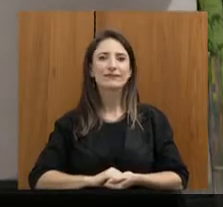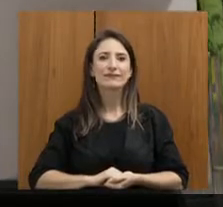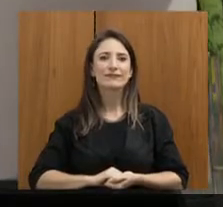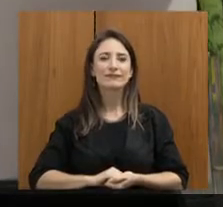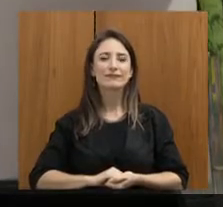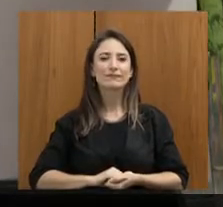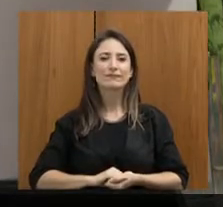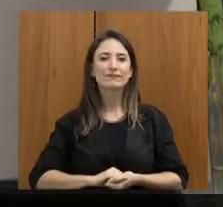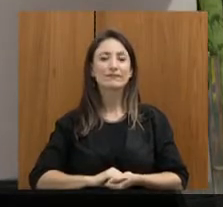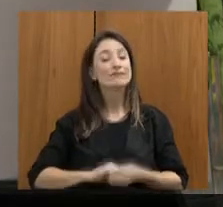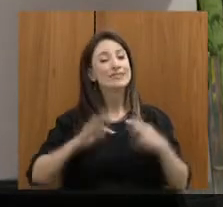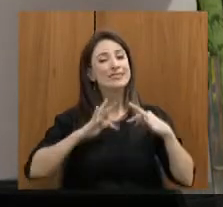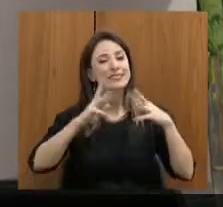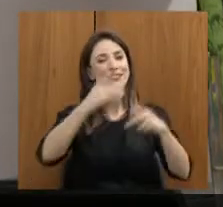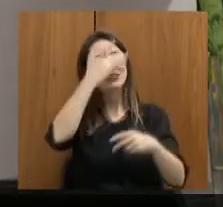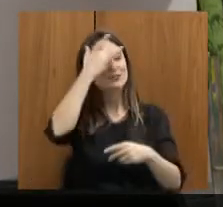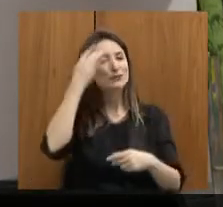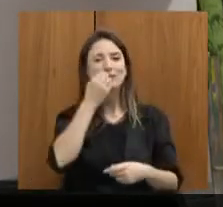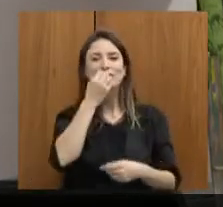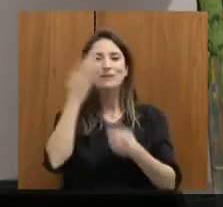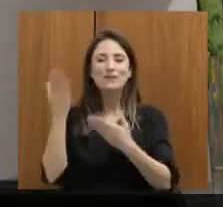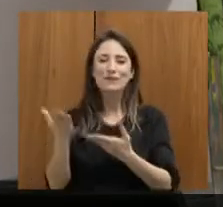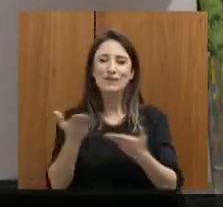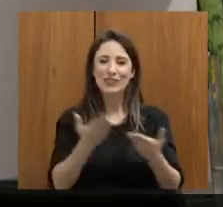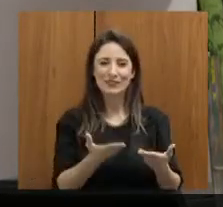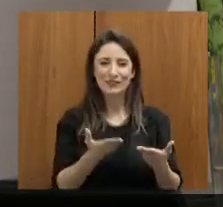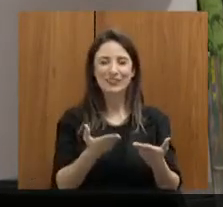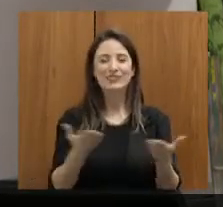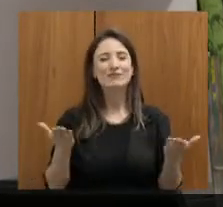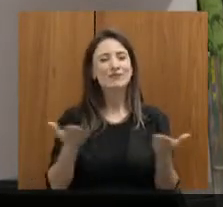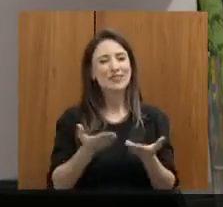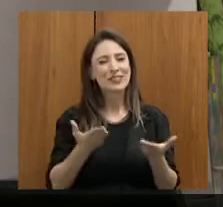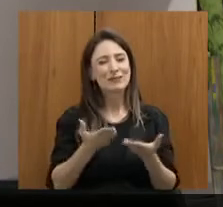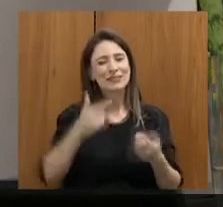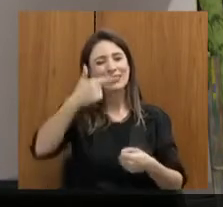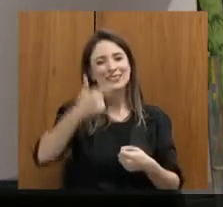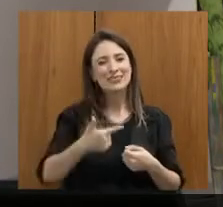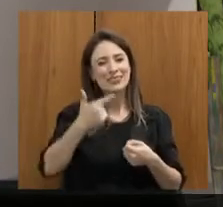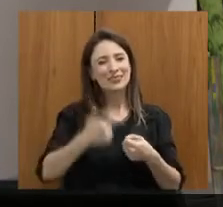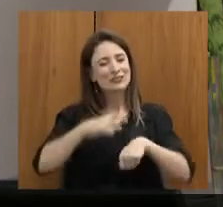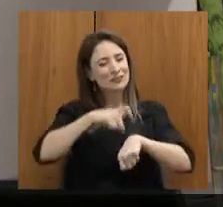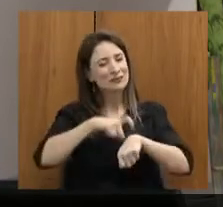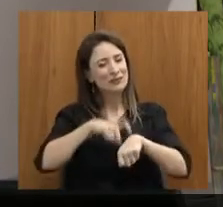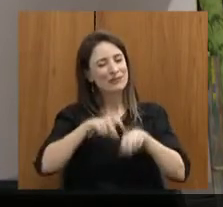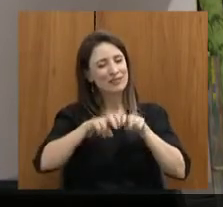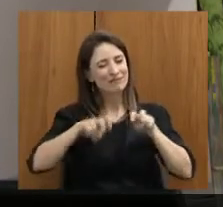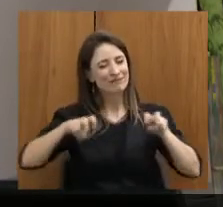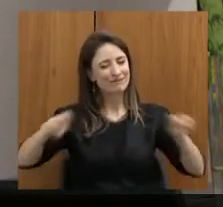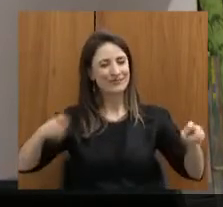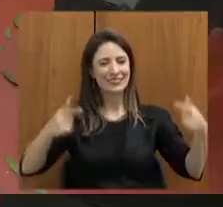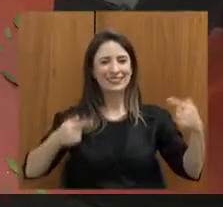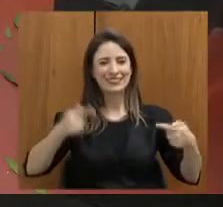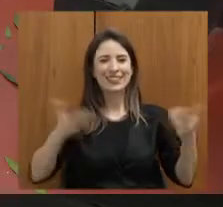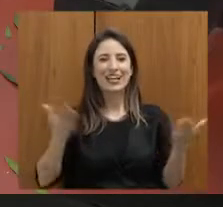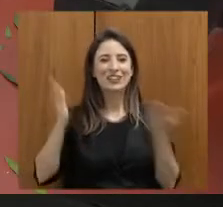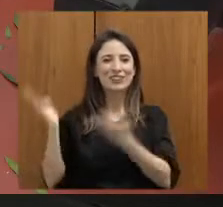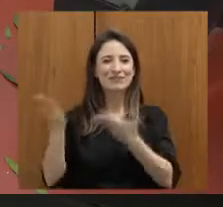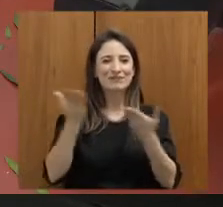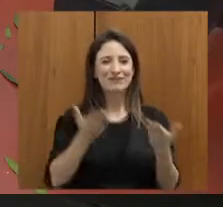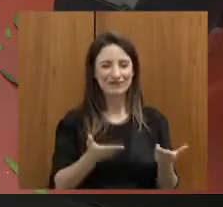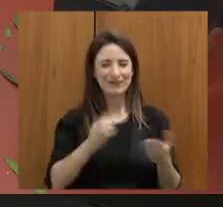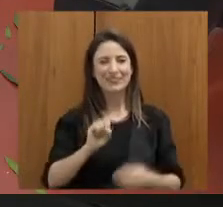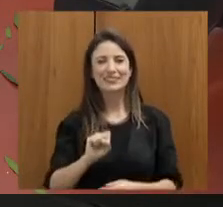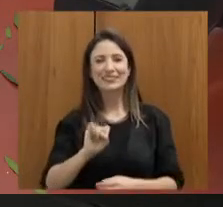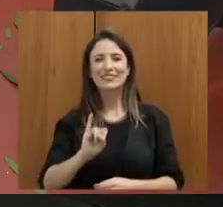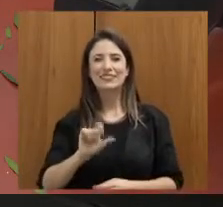sejam todos muito bem vindos iniciando a fase de Exposições da segunda mesa de trabalho passamos a palavra senhora silvany